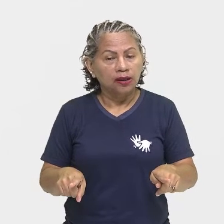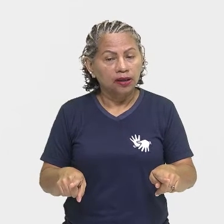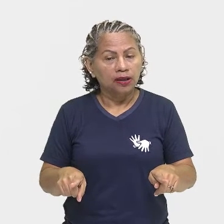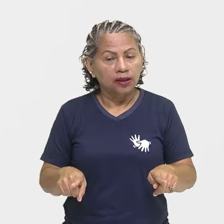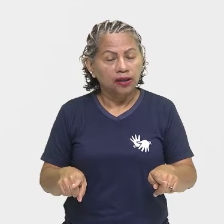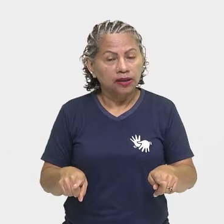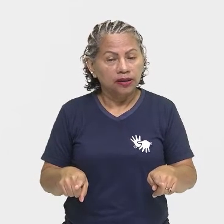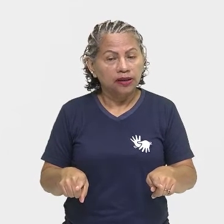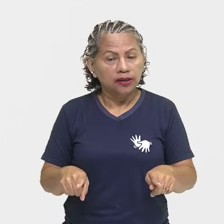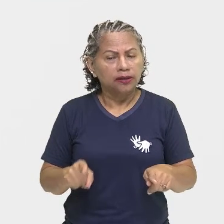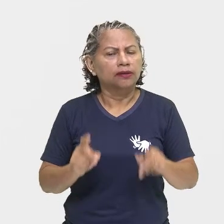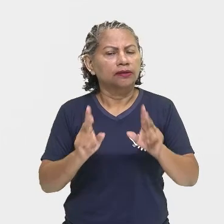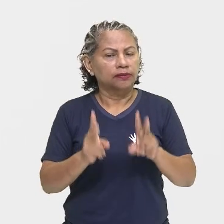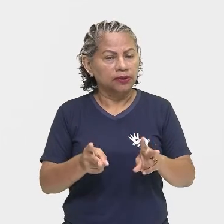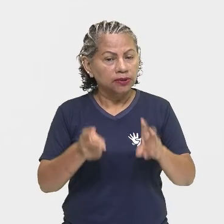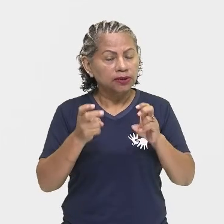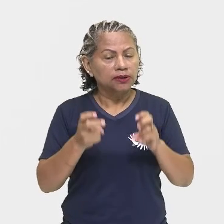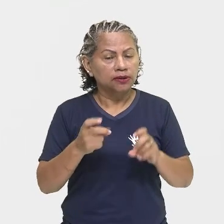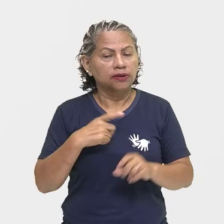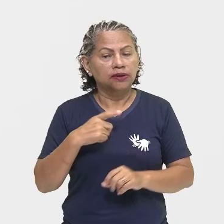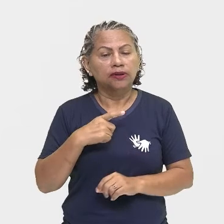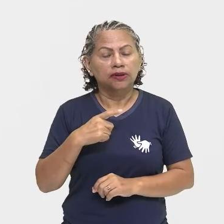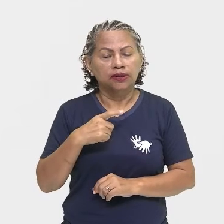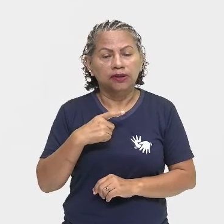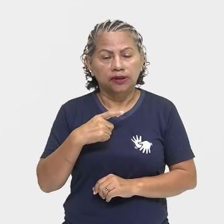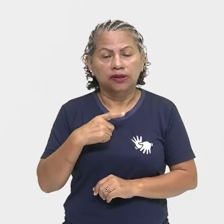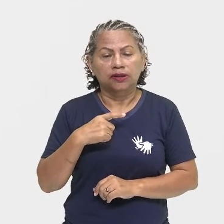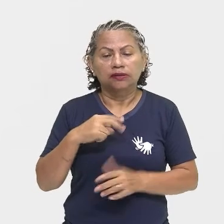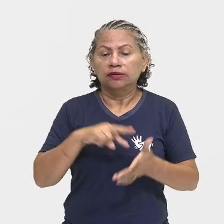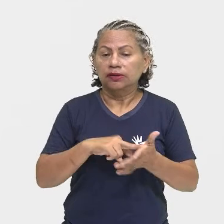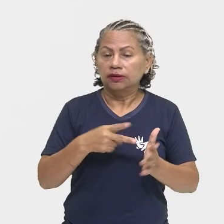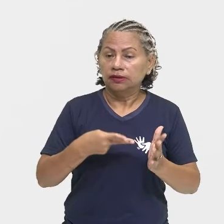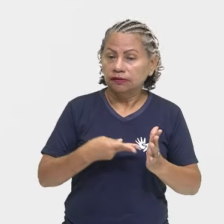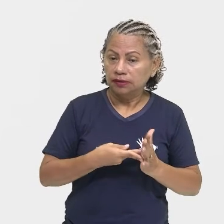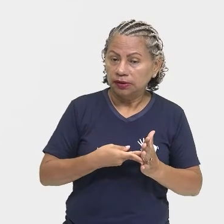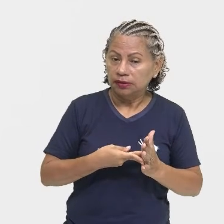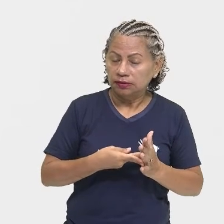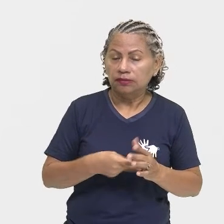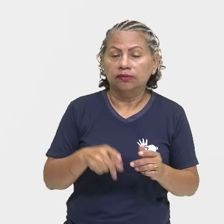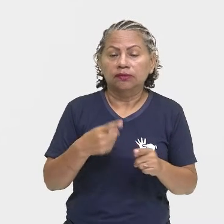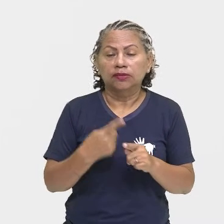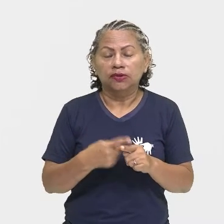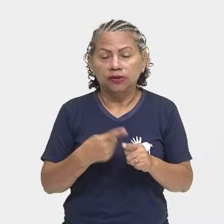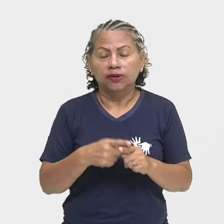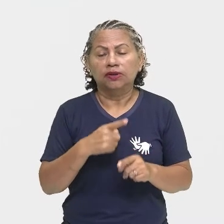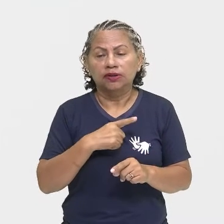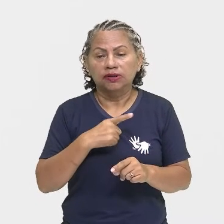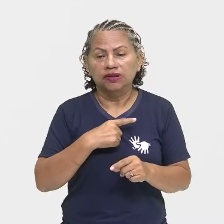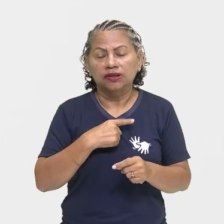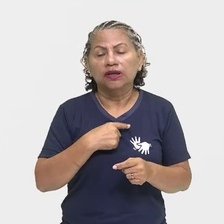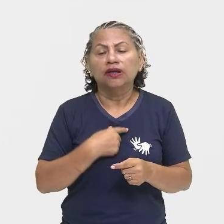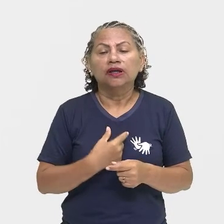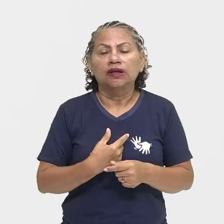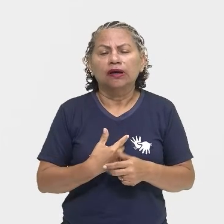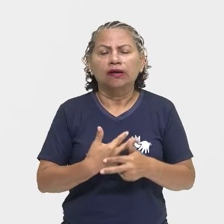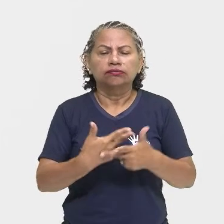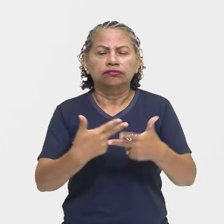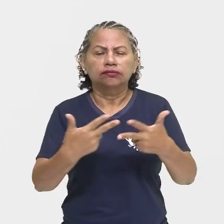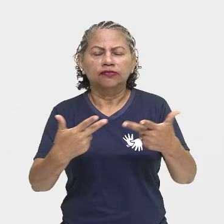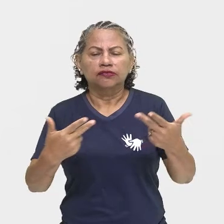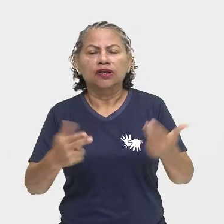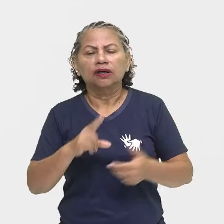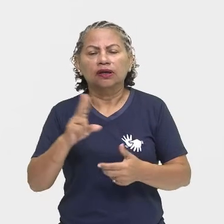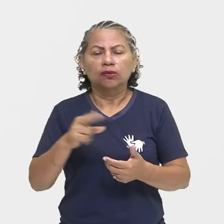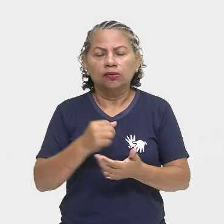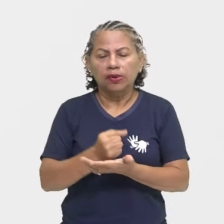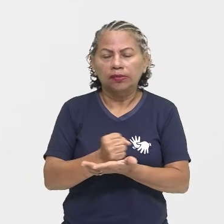do que isso, ainda mais os que apresentam maior complexidade narrativa, recursos gráficos e tecnológicos, né? Um game